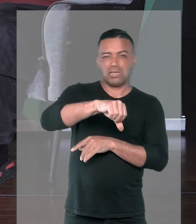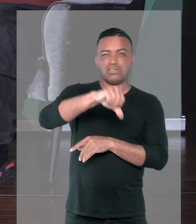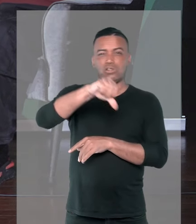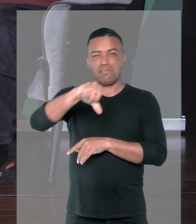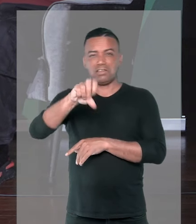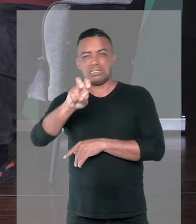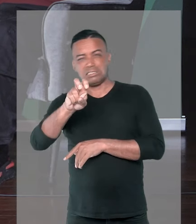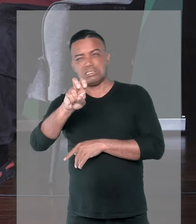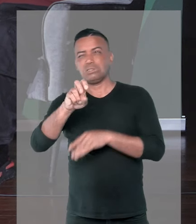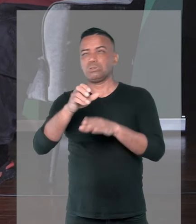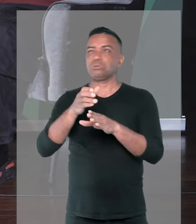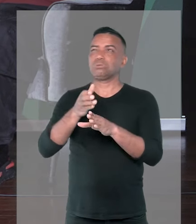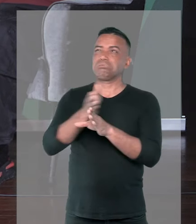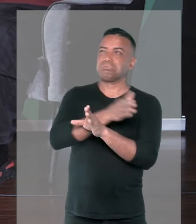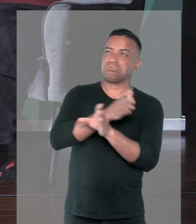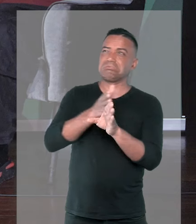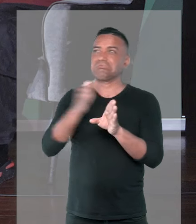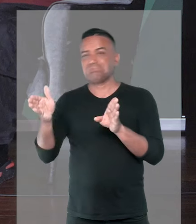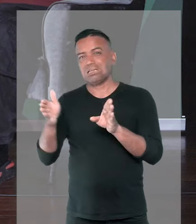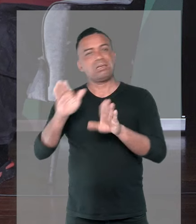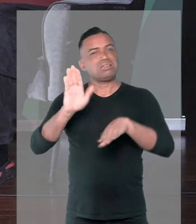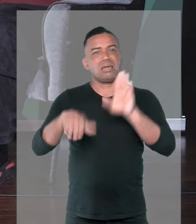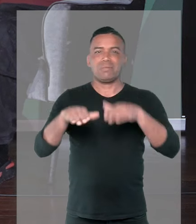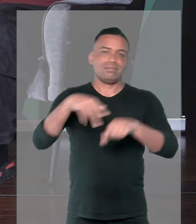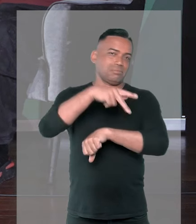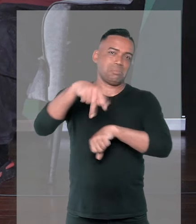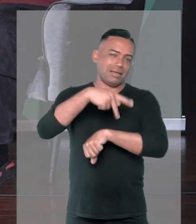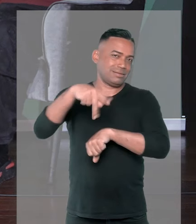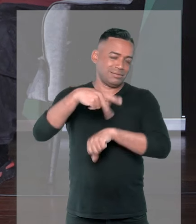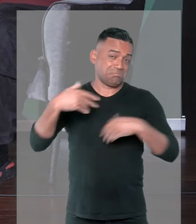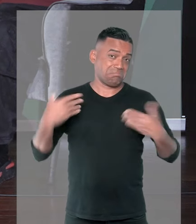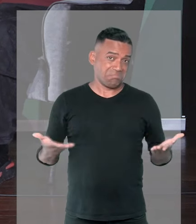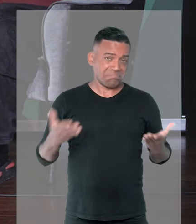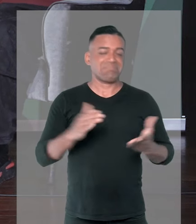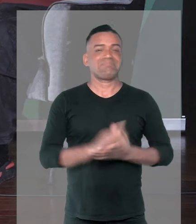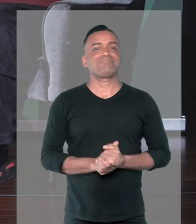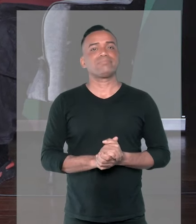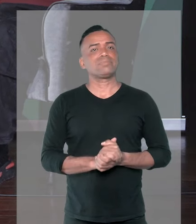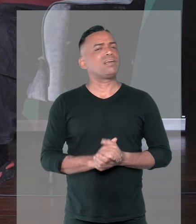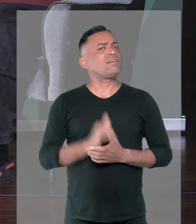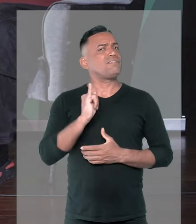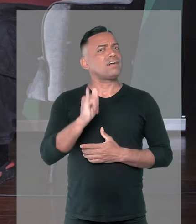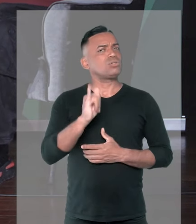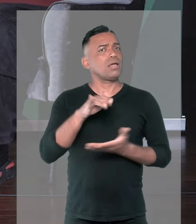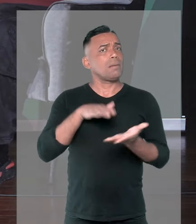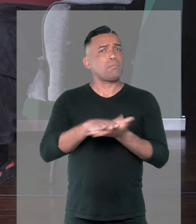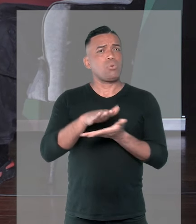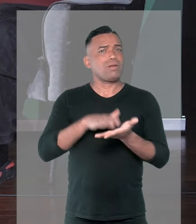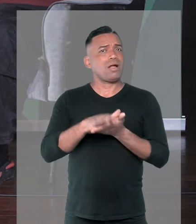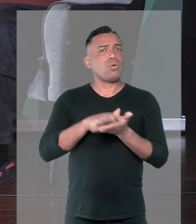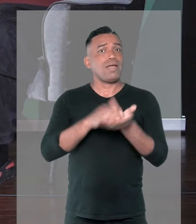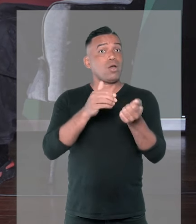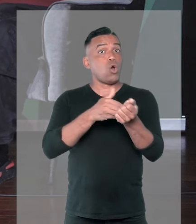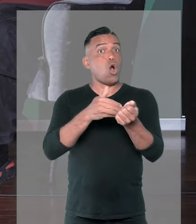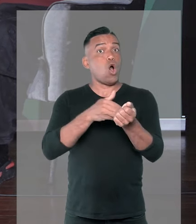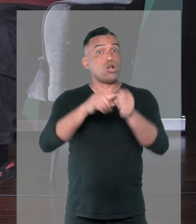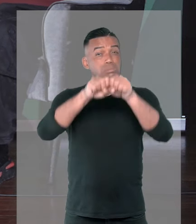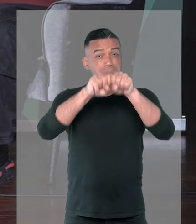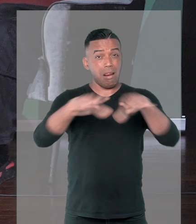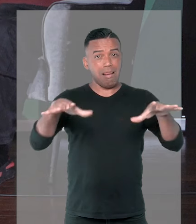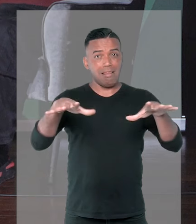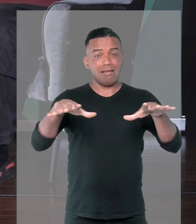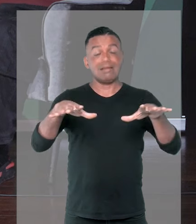um pouco para mais um pouco para menos dependendo do país que você tá eh o que ela faz é publicar código em rede tá certo é